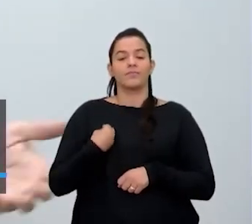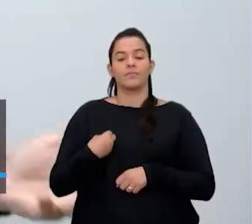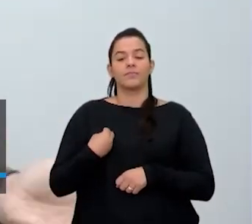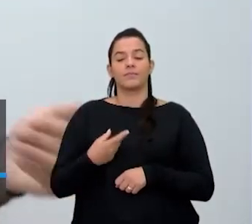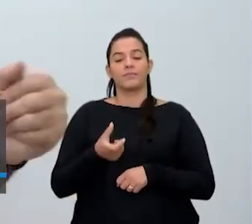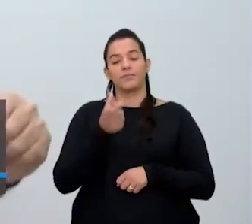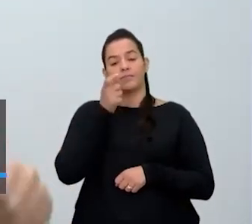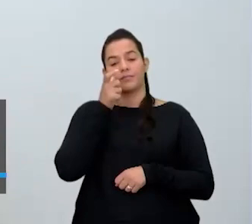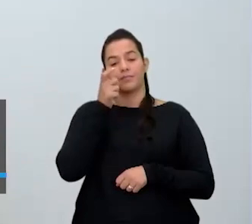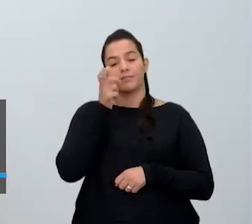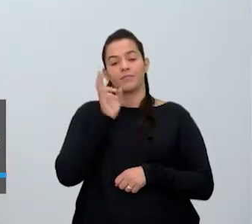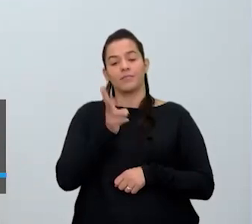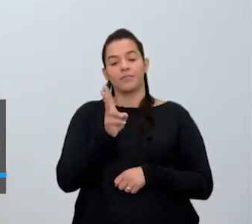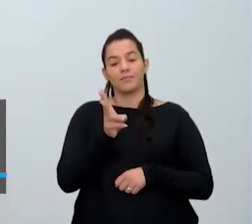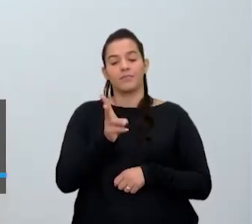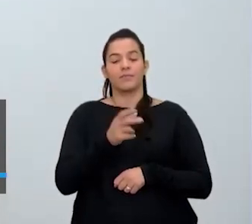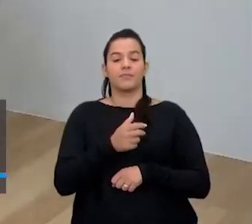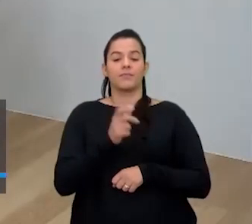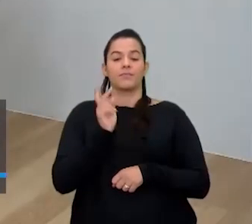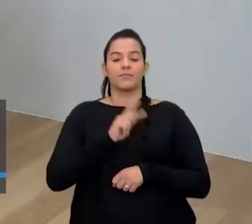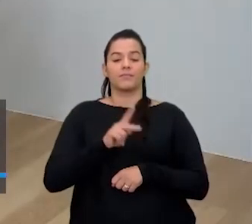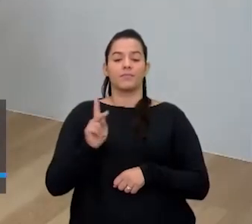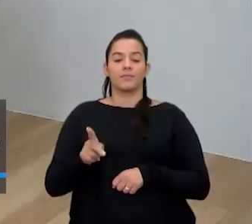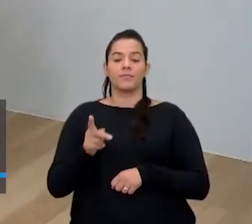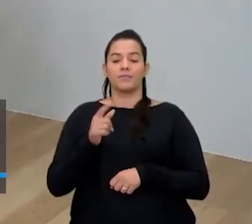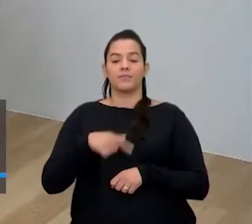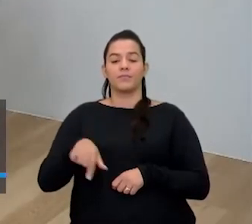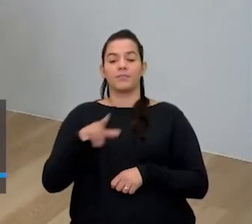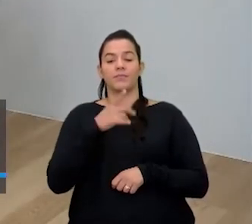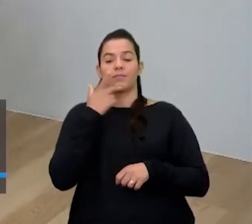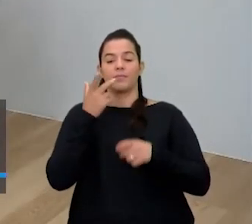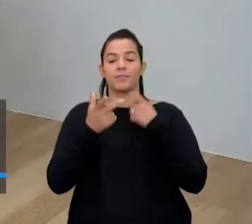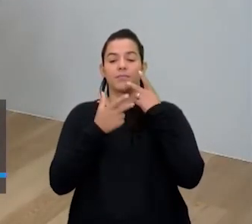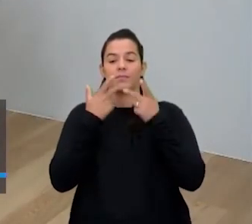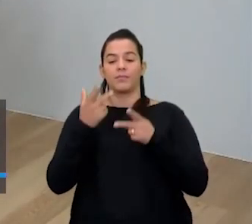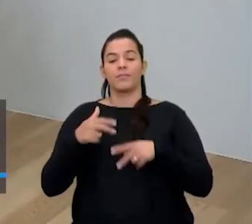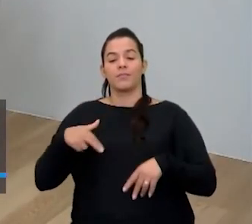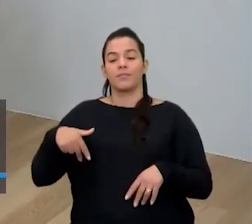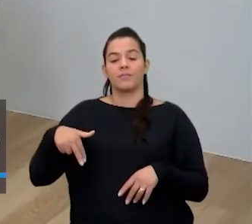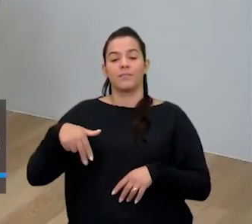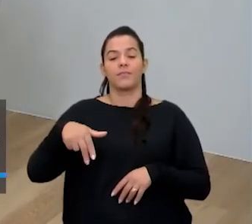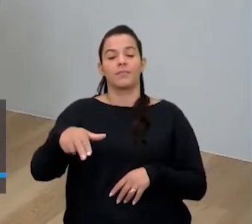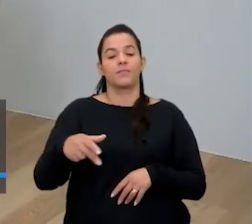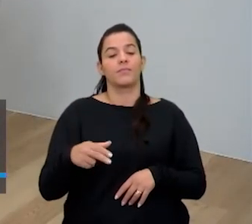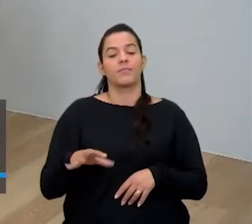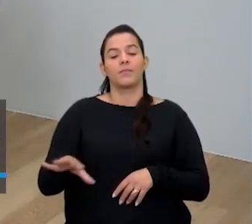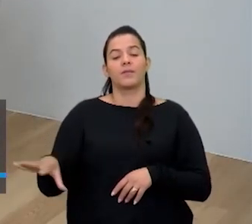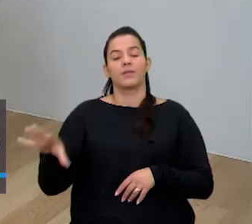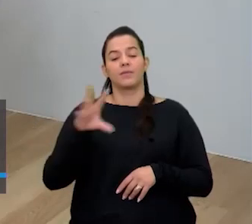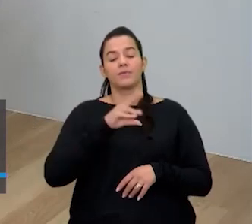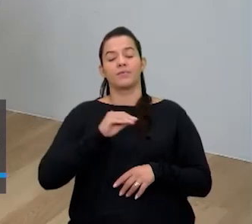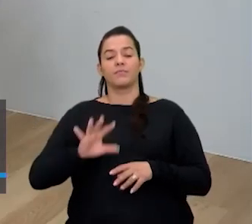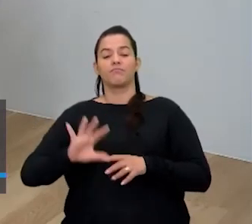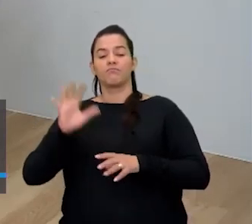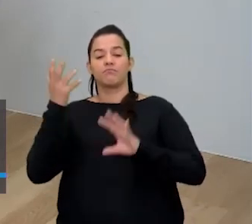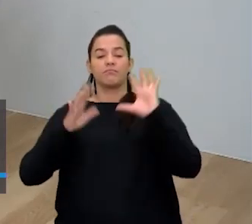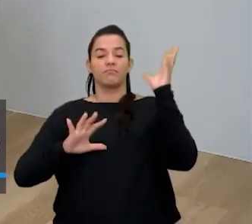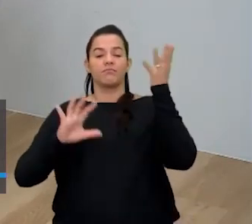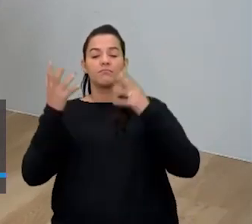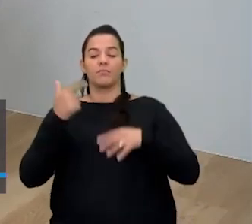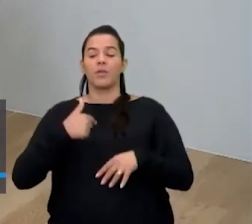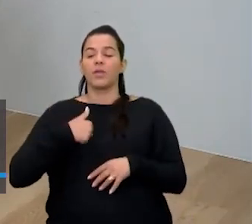filme, eu continuo professor. Eu estou lá falando com o professor. Eu estou andando na rua, um monte de fenômenos, eu